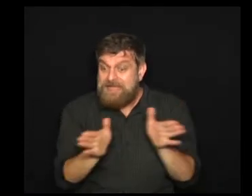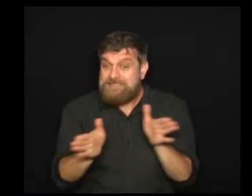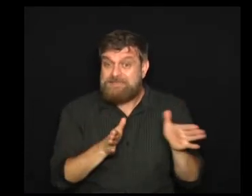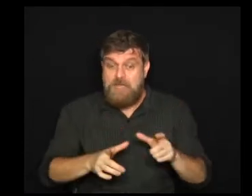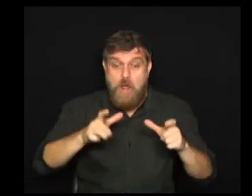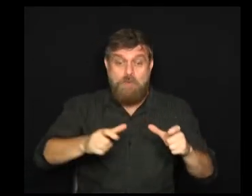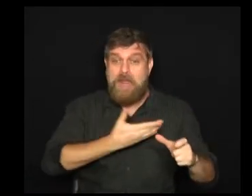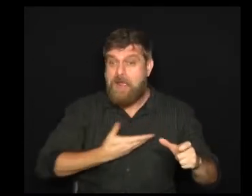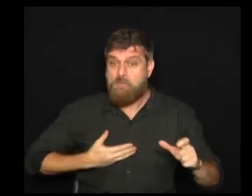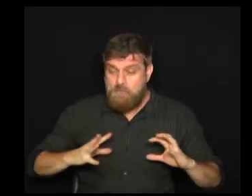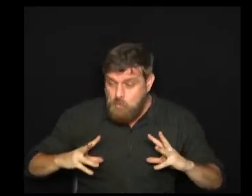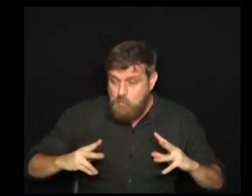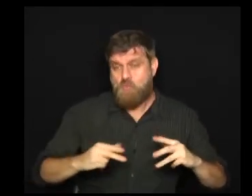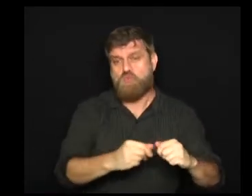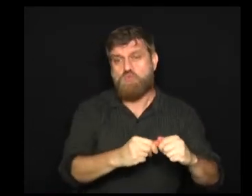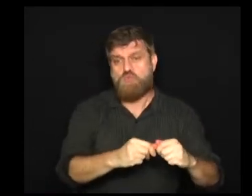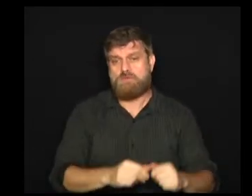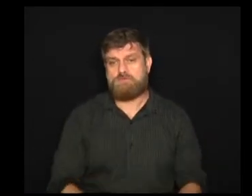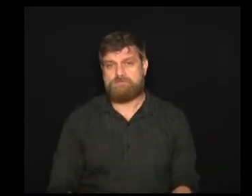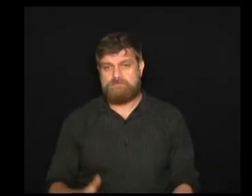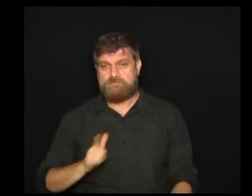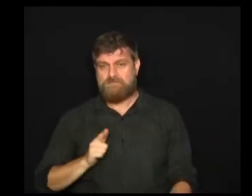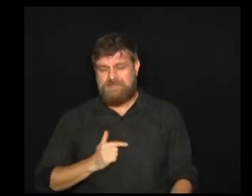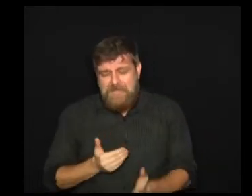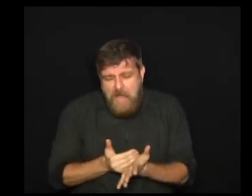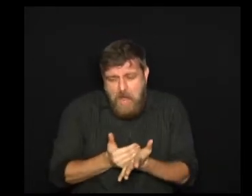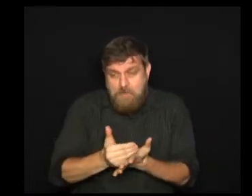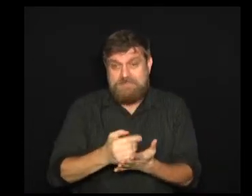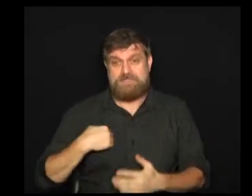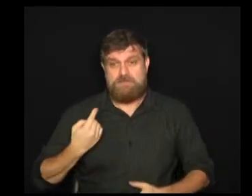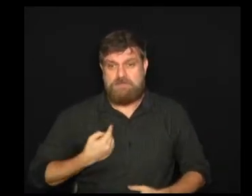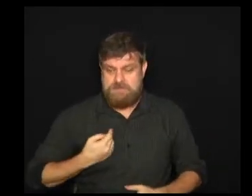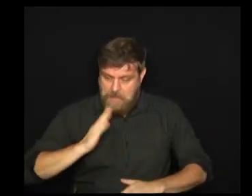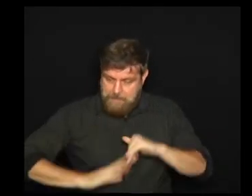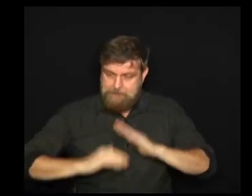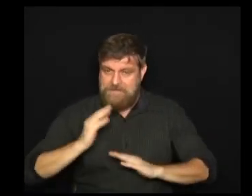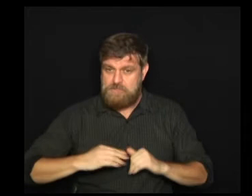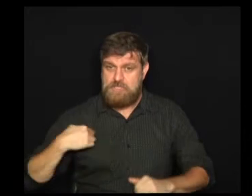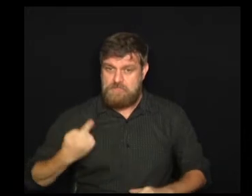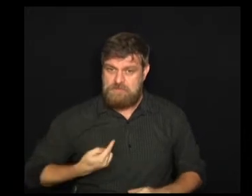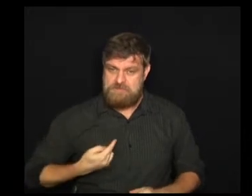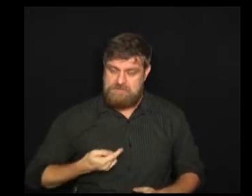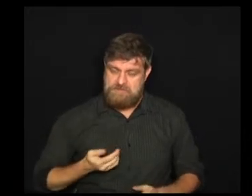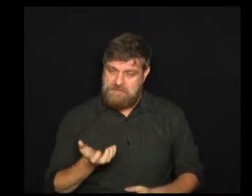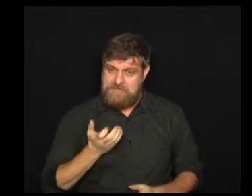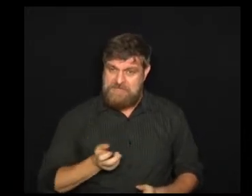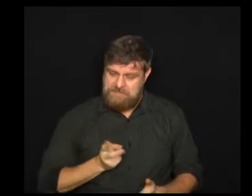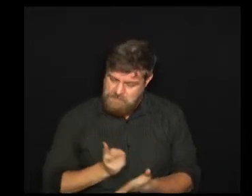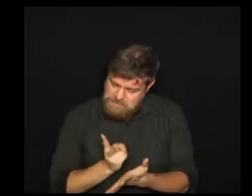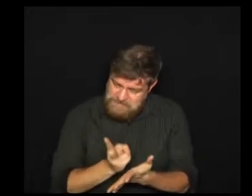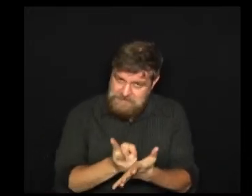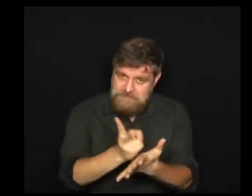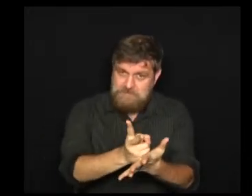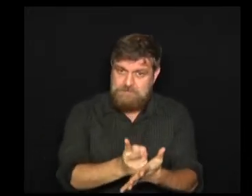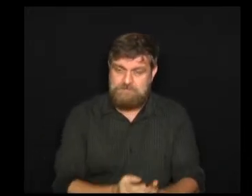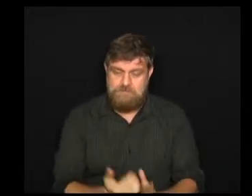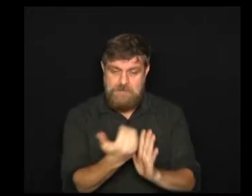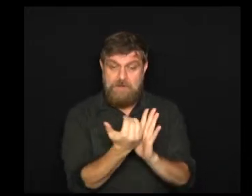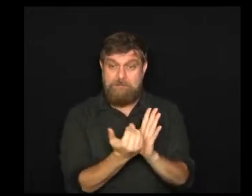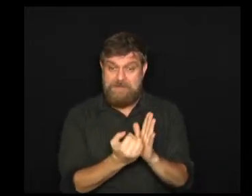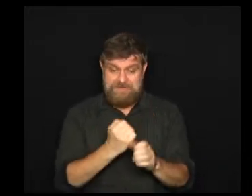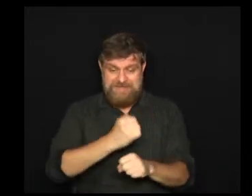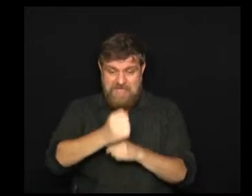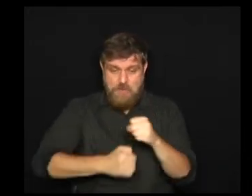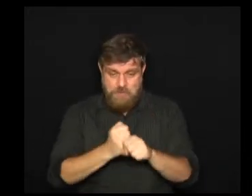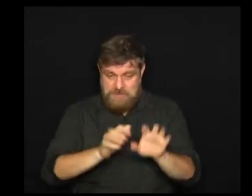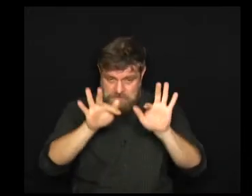serviços. Então, isso é uma pontinha que nós vamos deixar aqui, né, para que esse plano ele seja entregue até o final do ano,